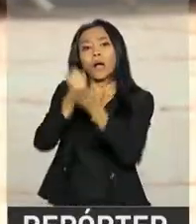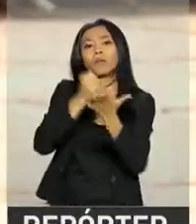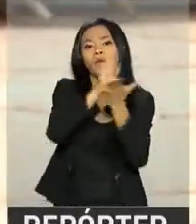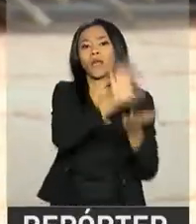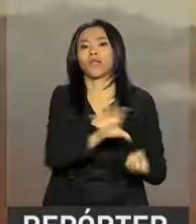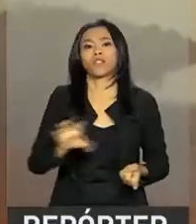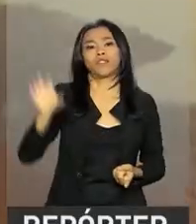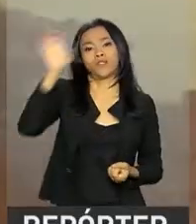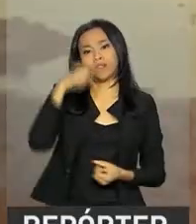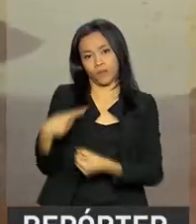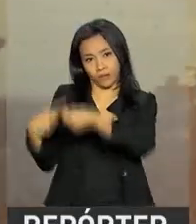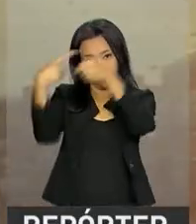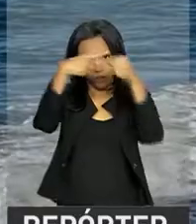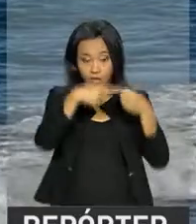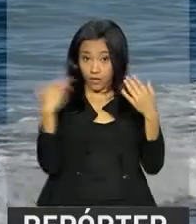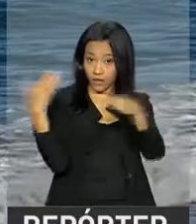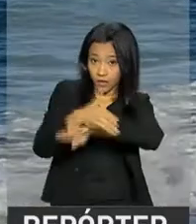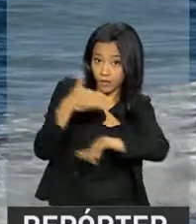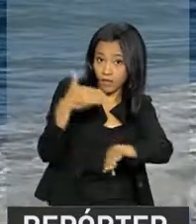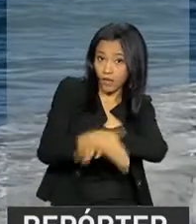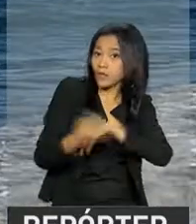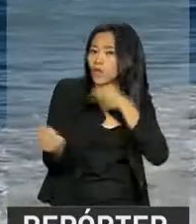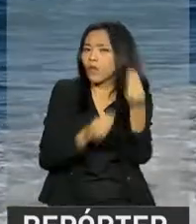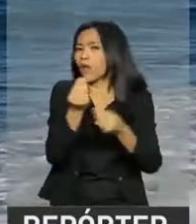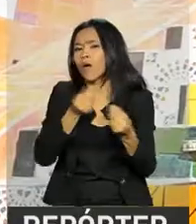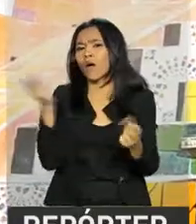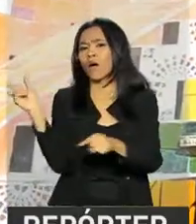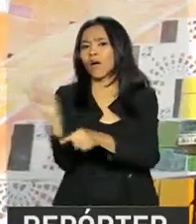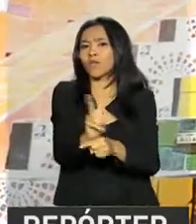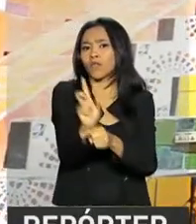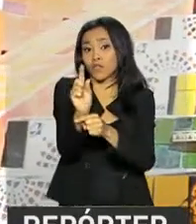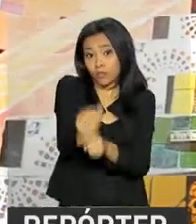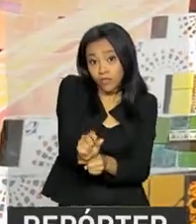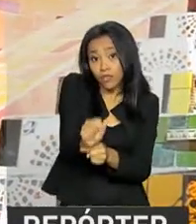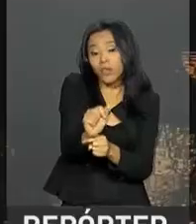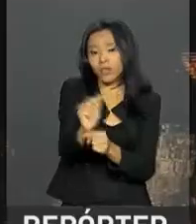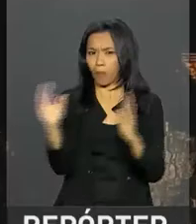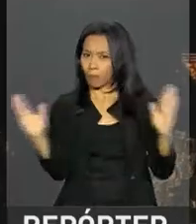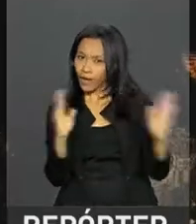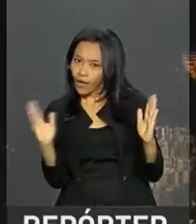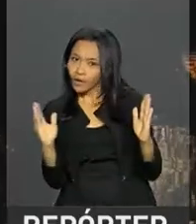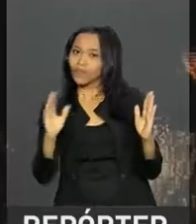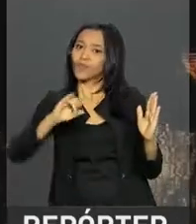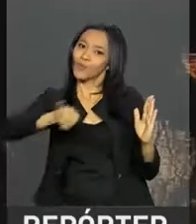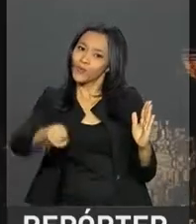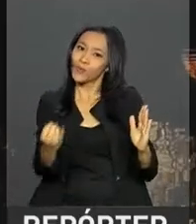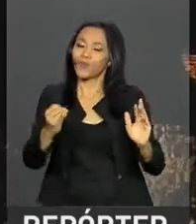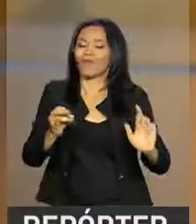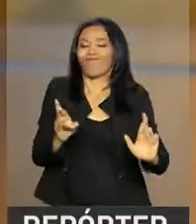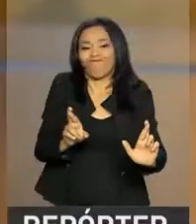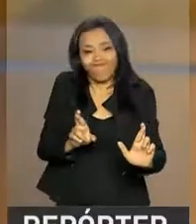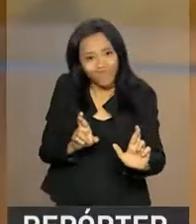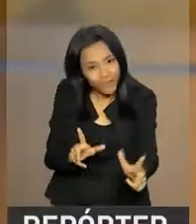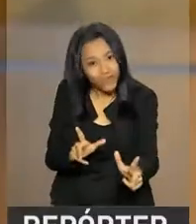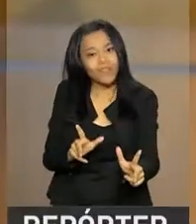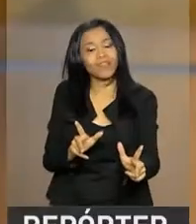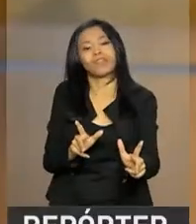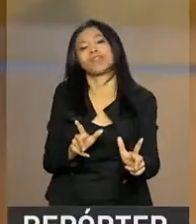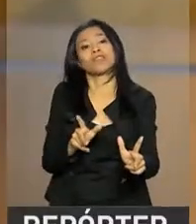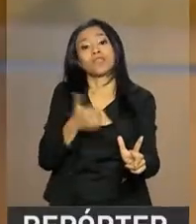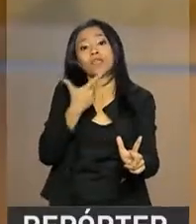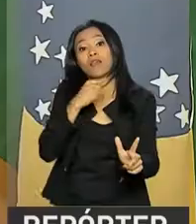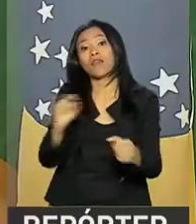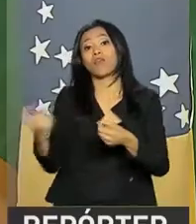e municípios no acesso a linhas de financiamento com prazos e juros diferenciados em instituições